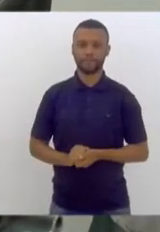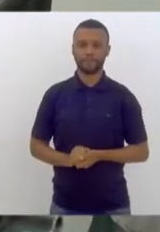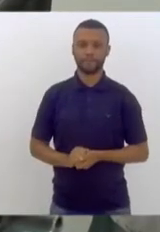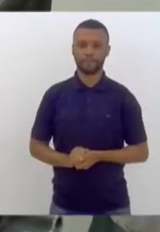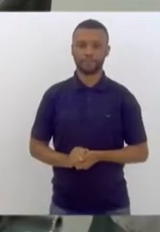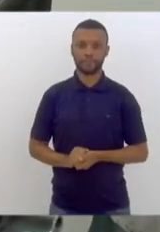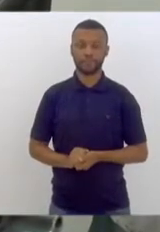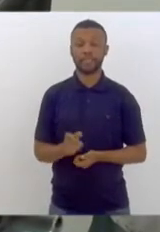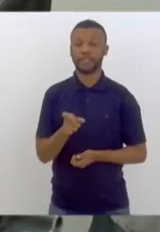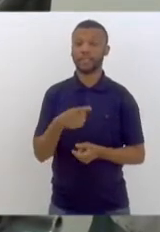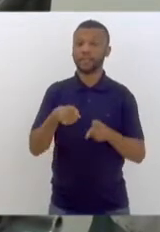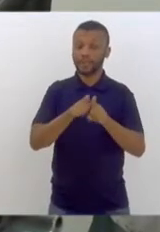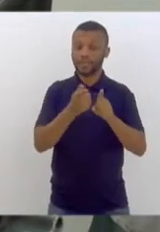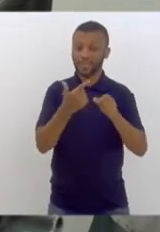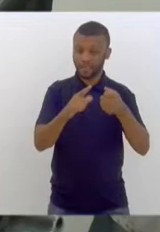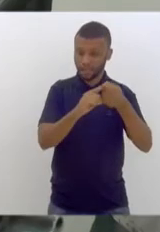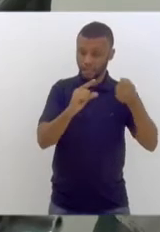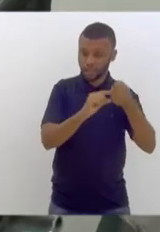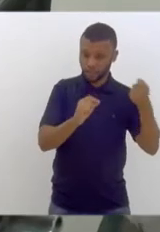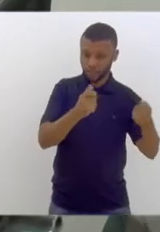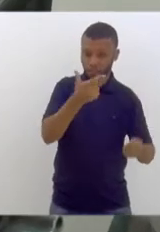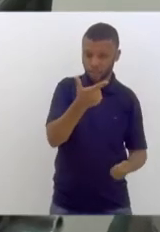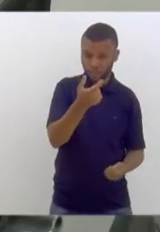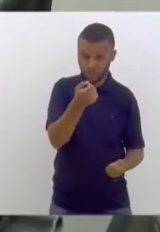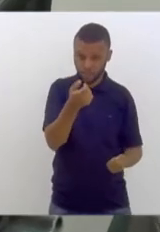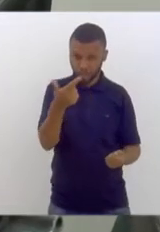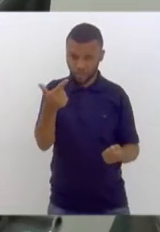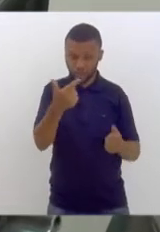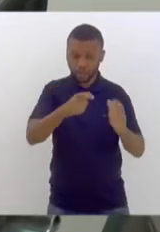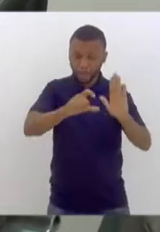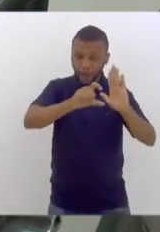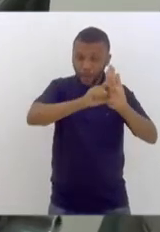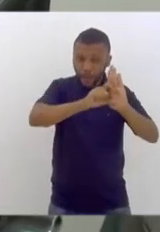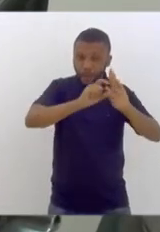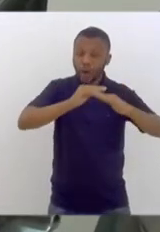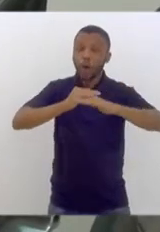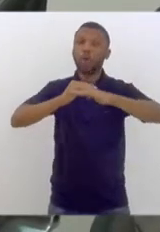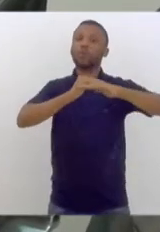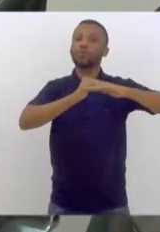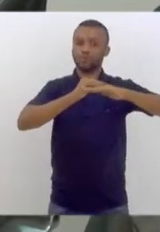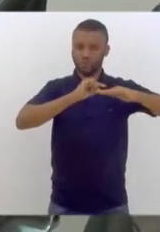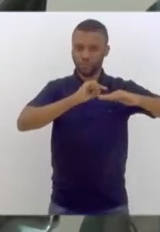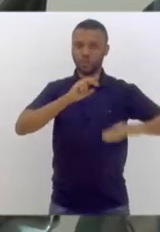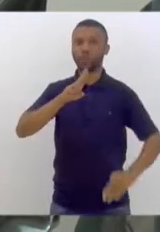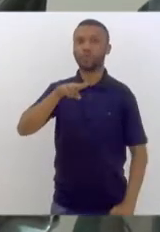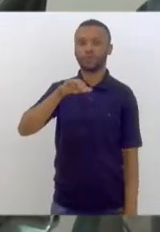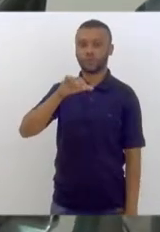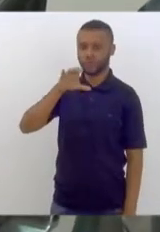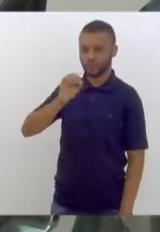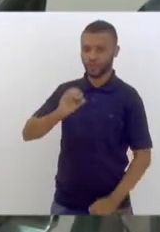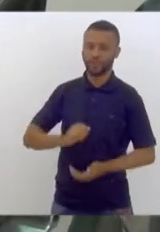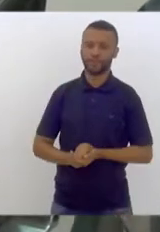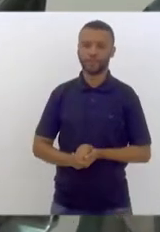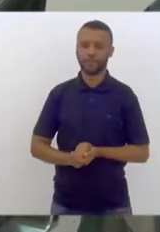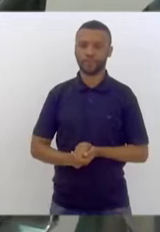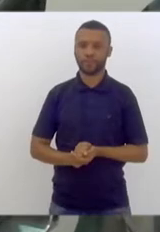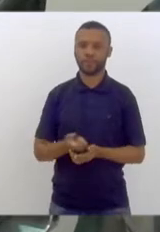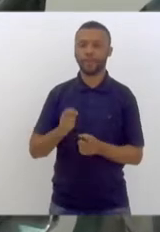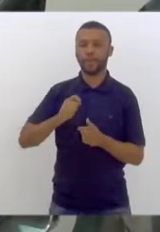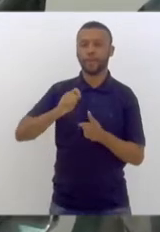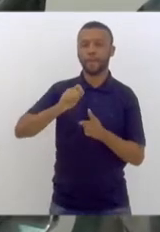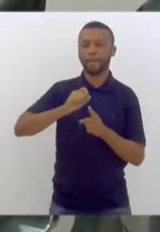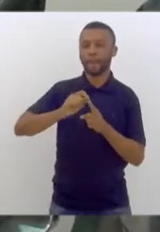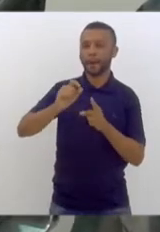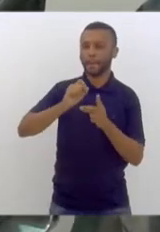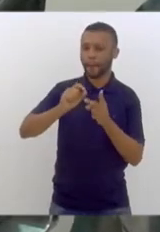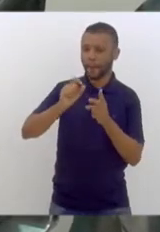ainda no artigo 202, parágrafo único, as parcelas das receitas pertencentes